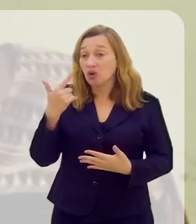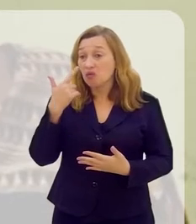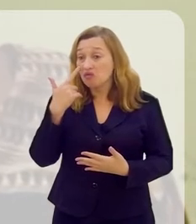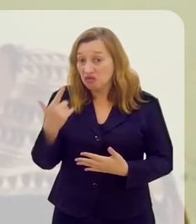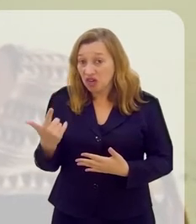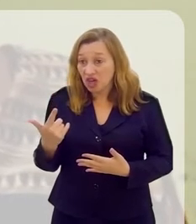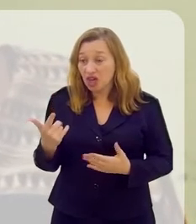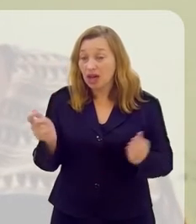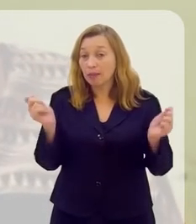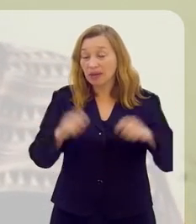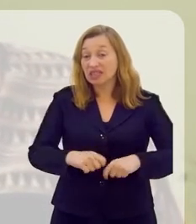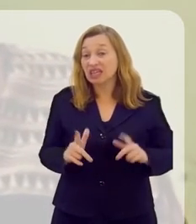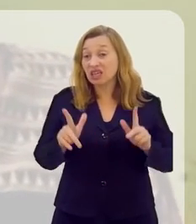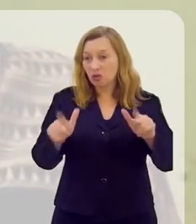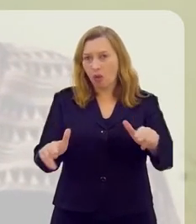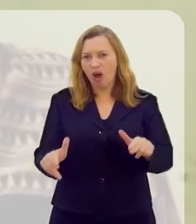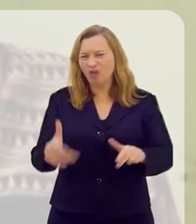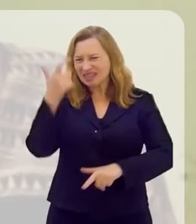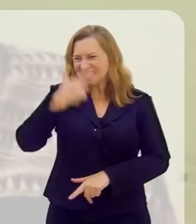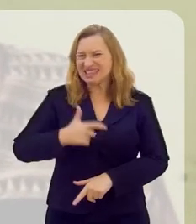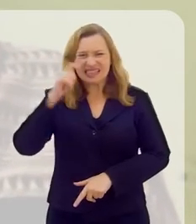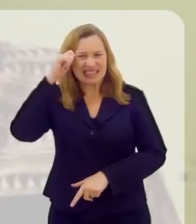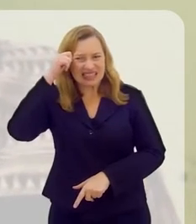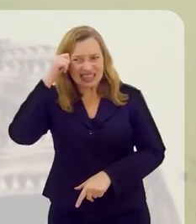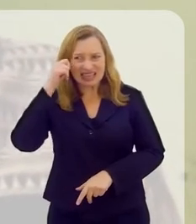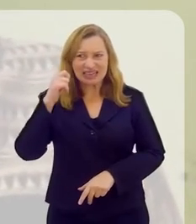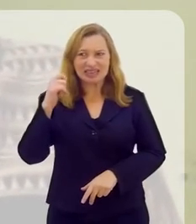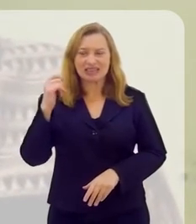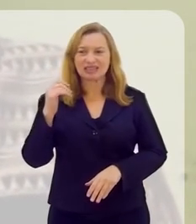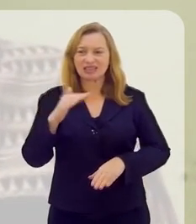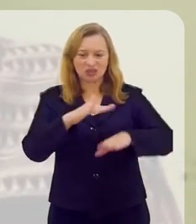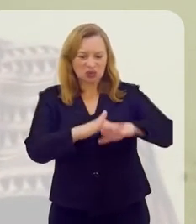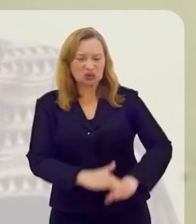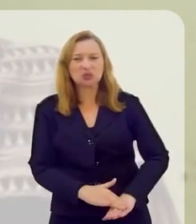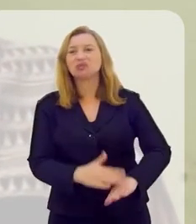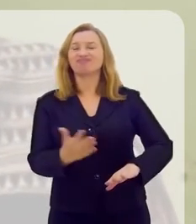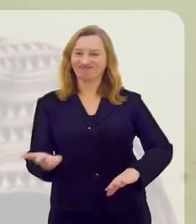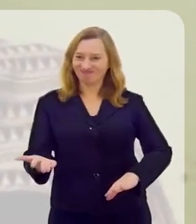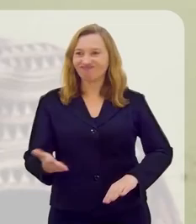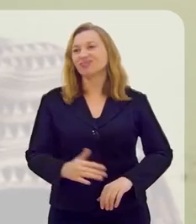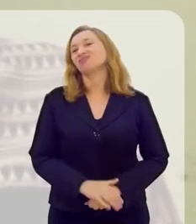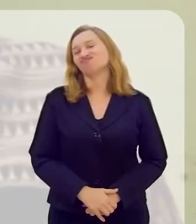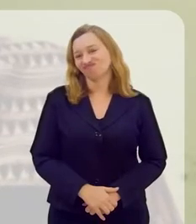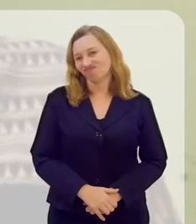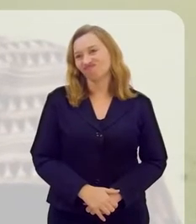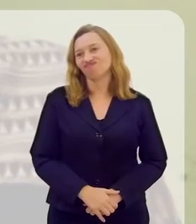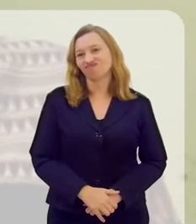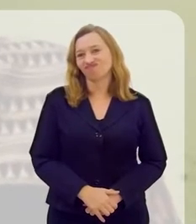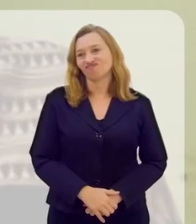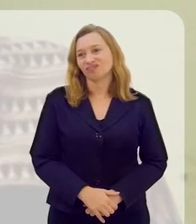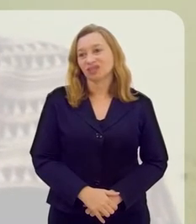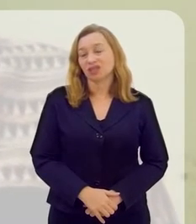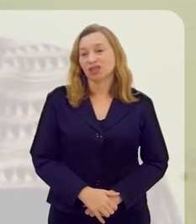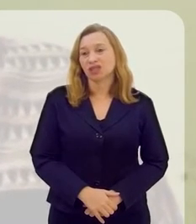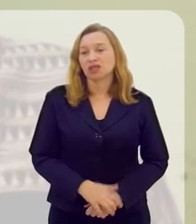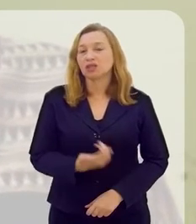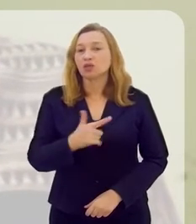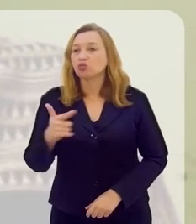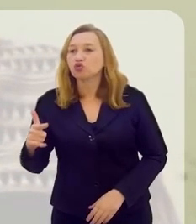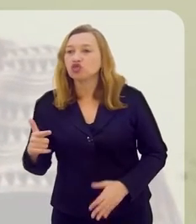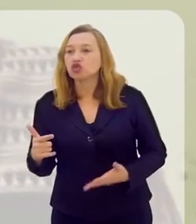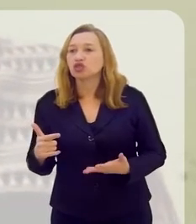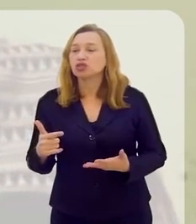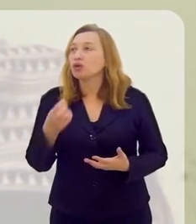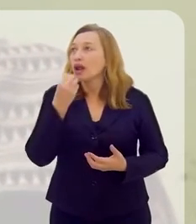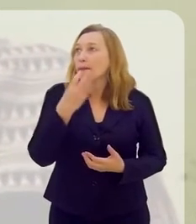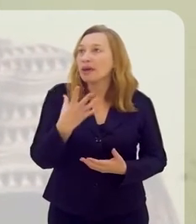capacidade. E sendo negra, então, te colocavam naquele lugar de exotismo. Ainda não existia,